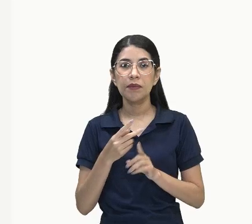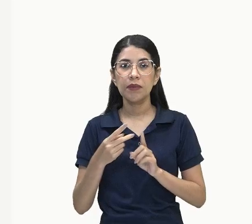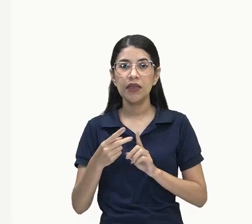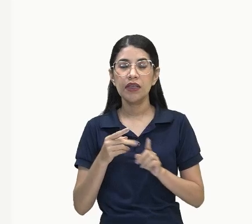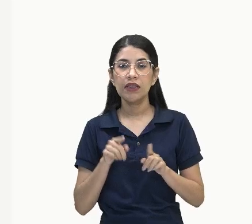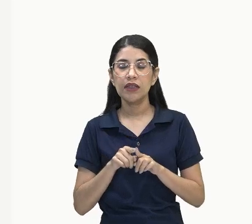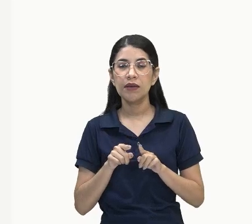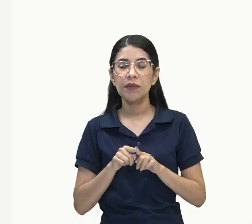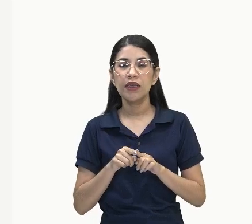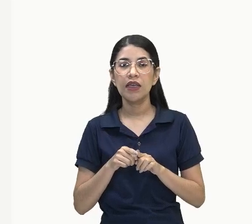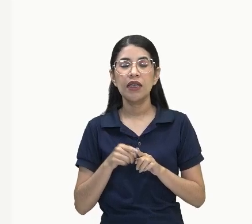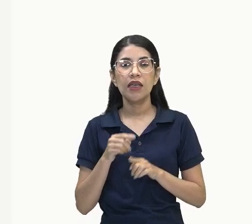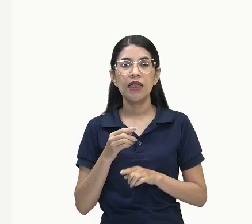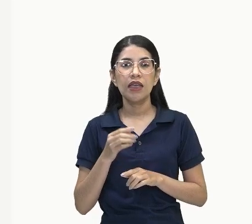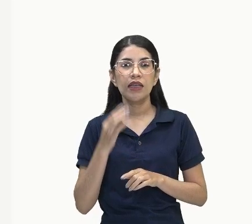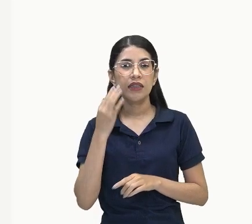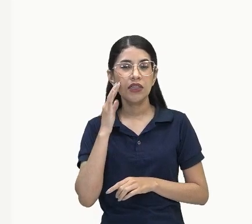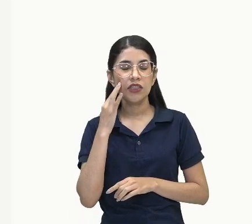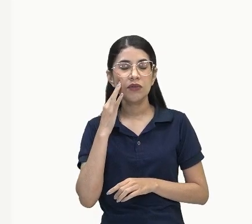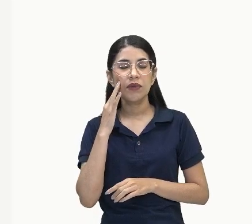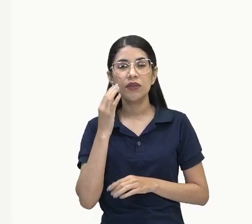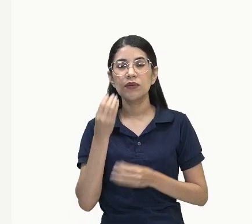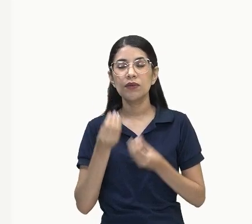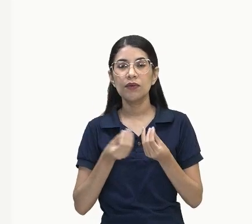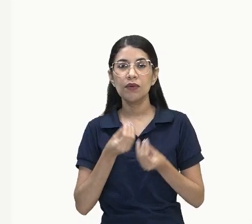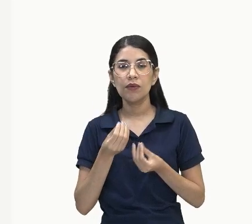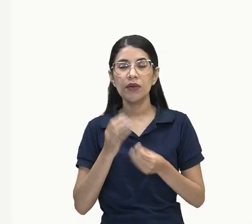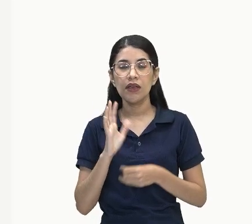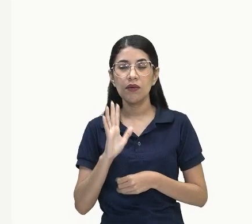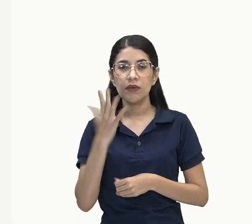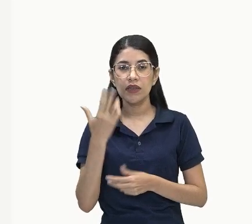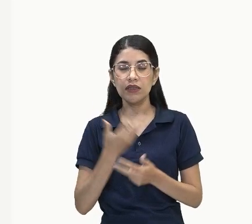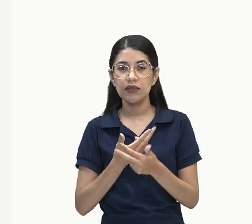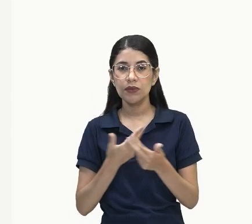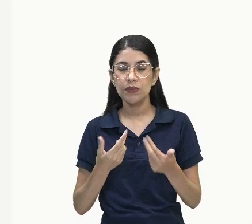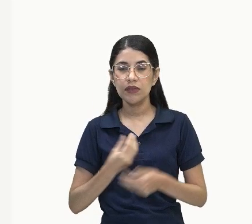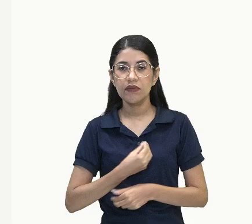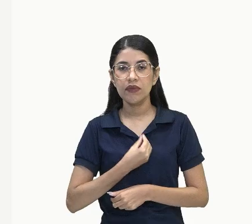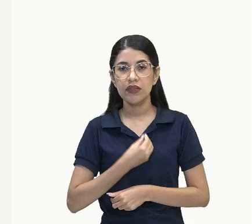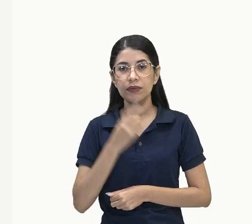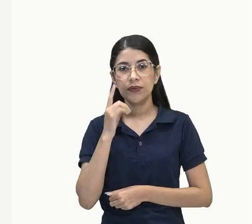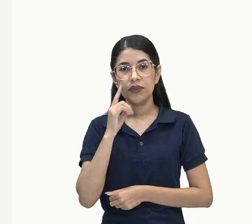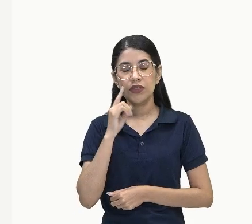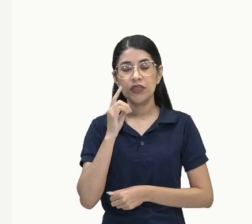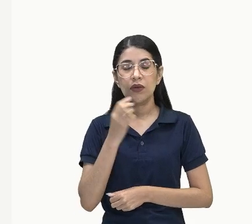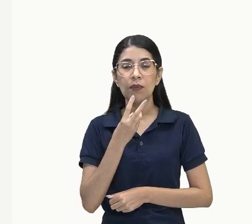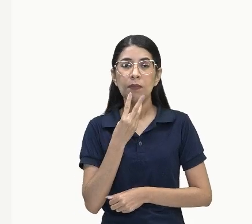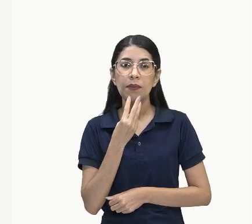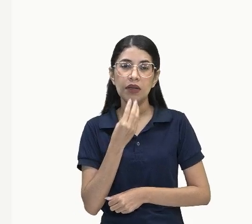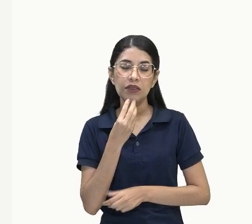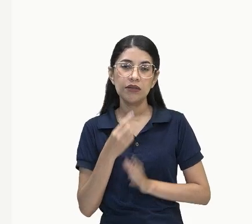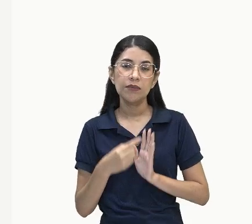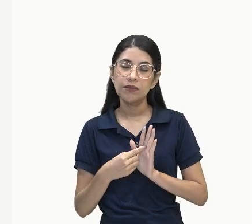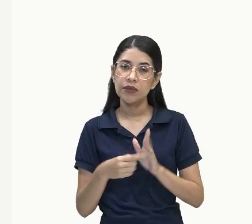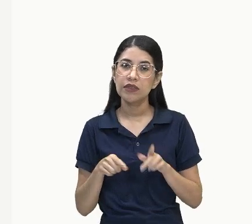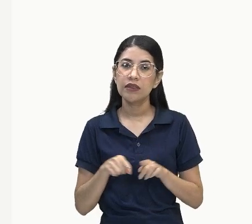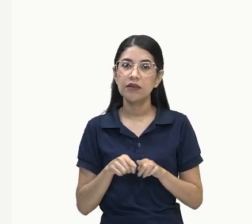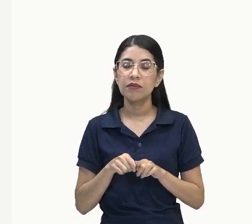uma interpretação, ela é uma compreensão daquilo que acontece. Então, Machado de Assis vai mostrar